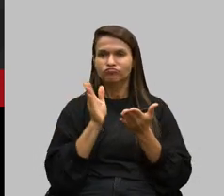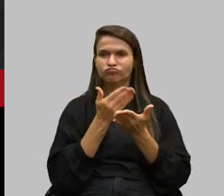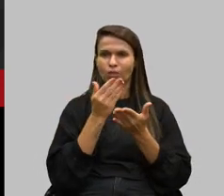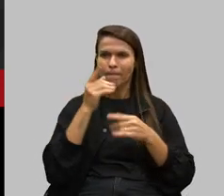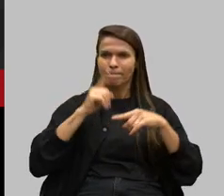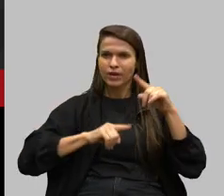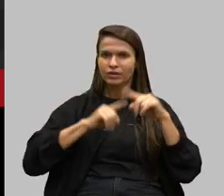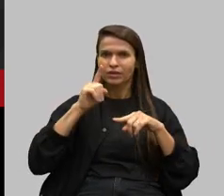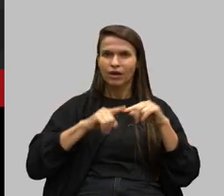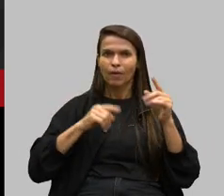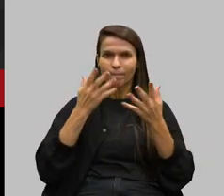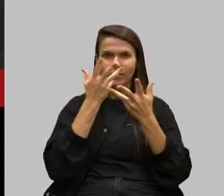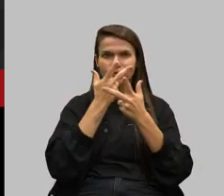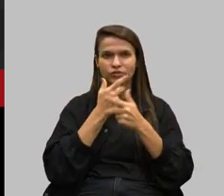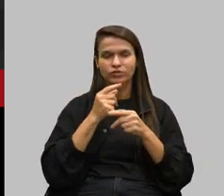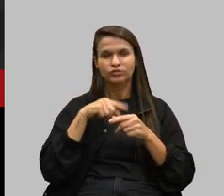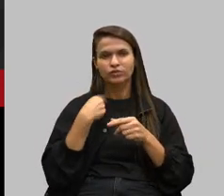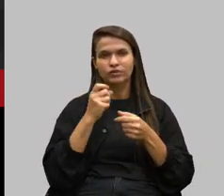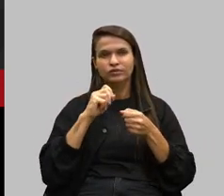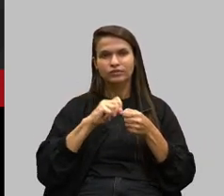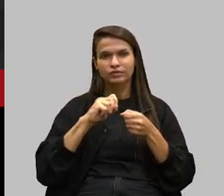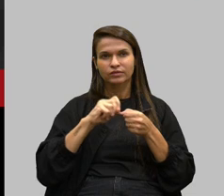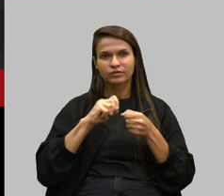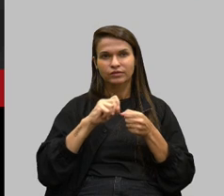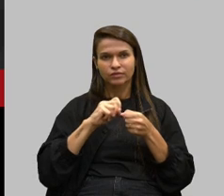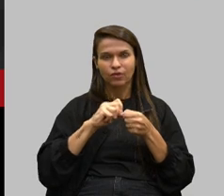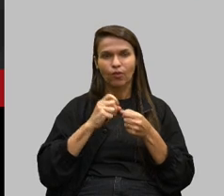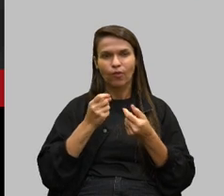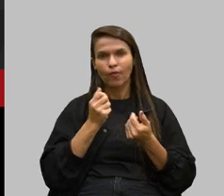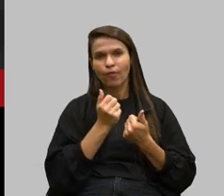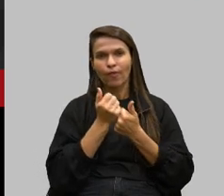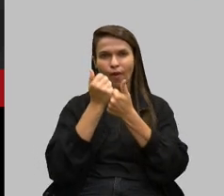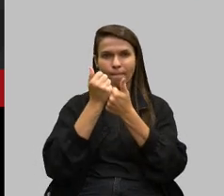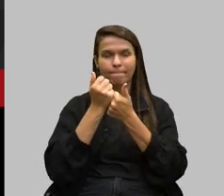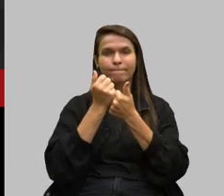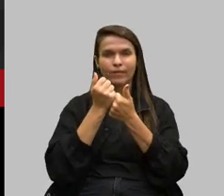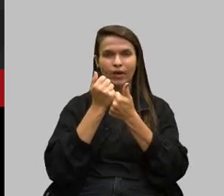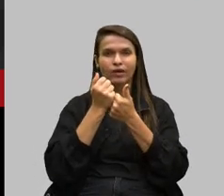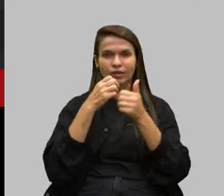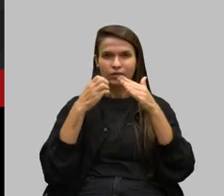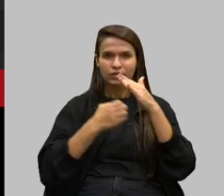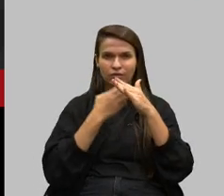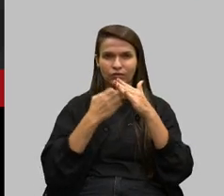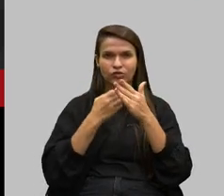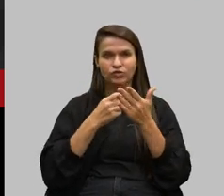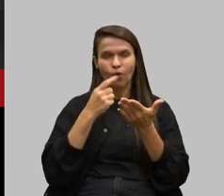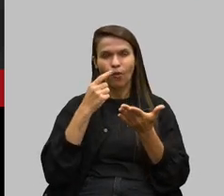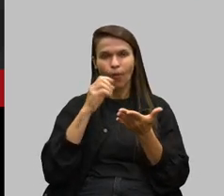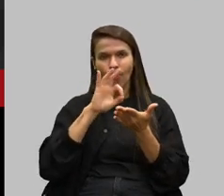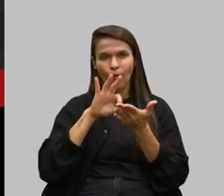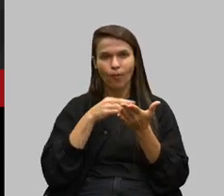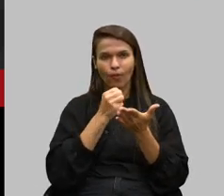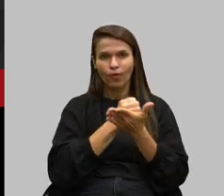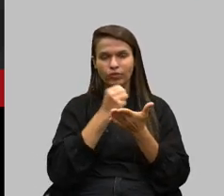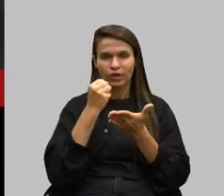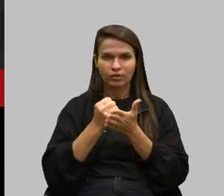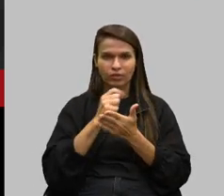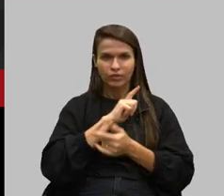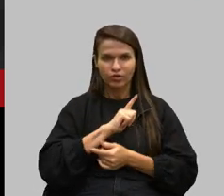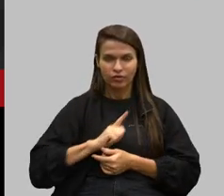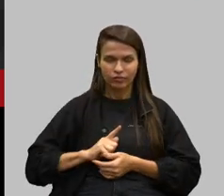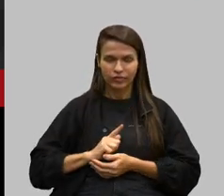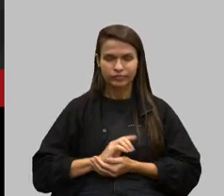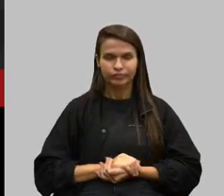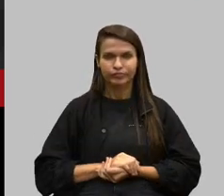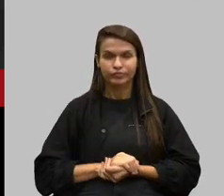muito bonito que a gente fez com a colaboração das agências que são contratados pelo governo bem esse ano a